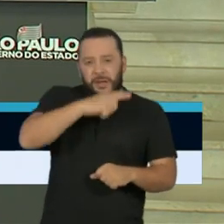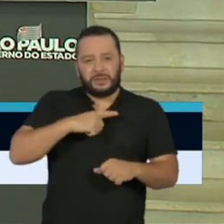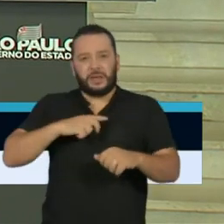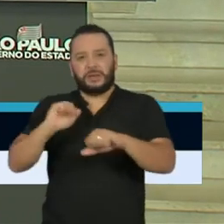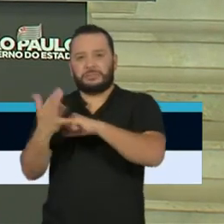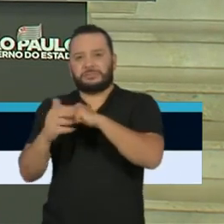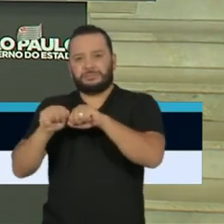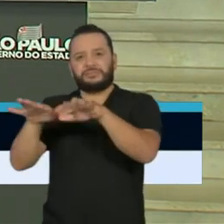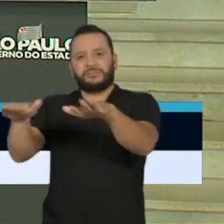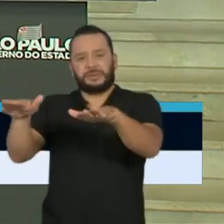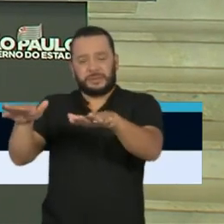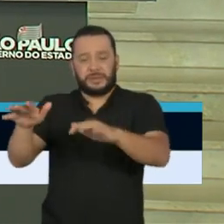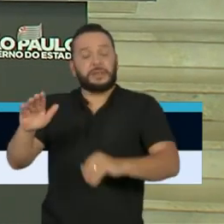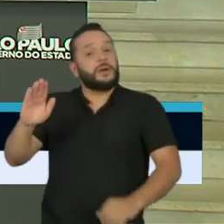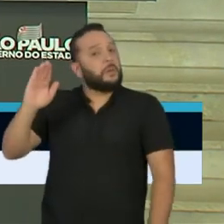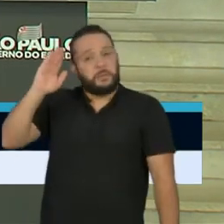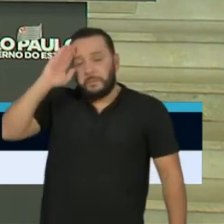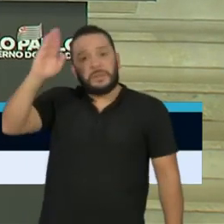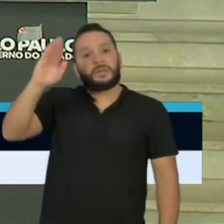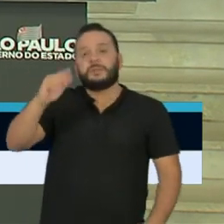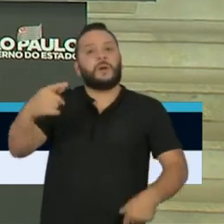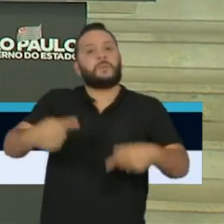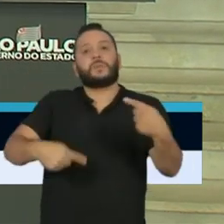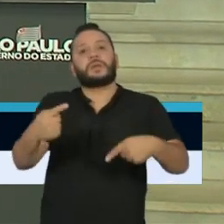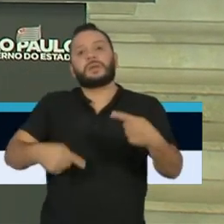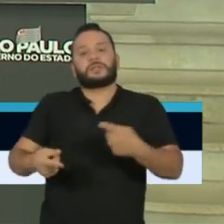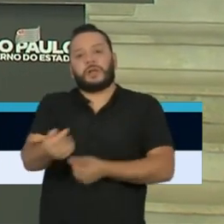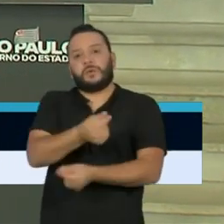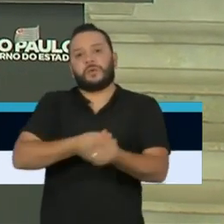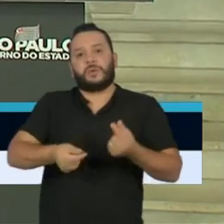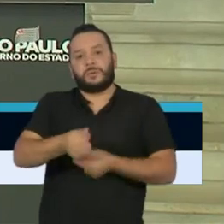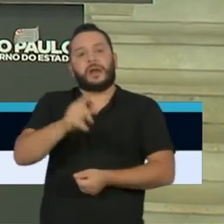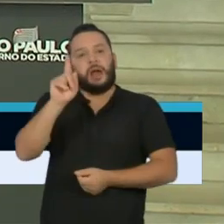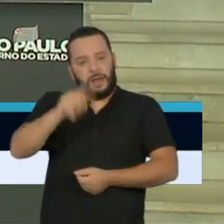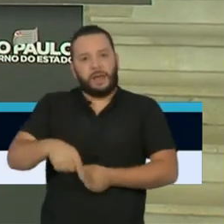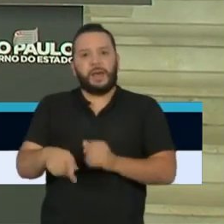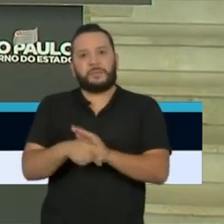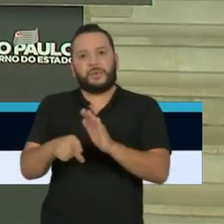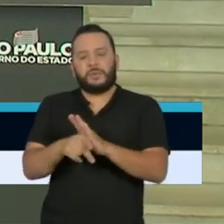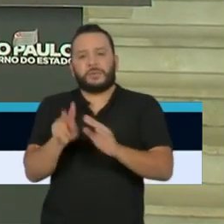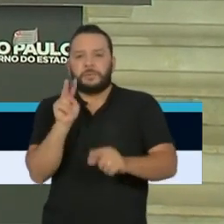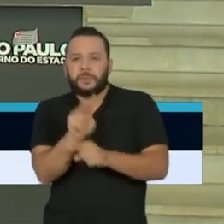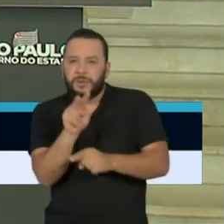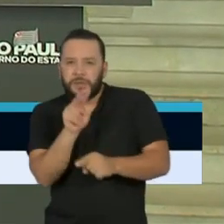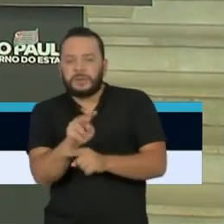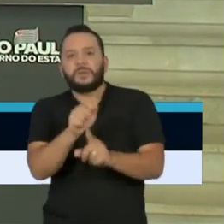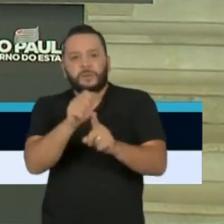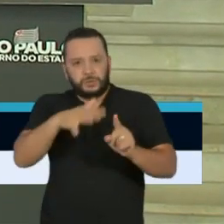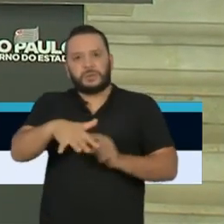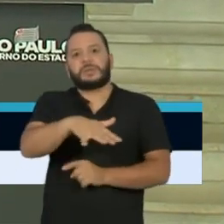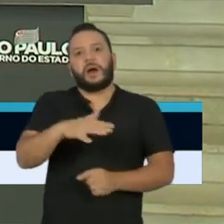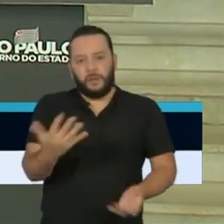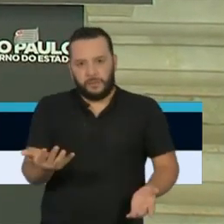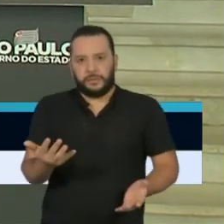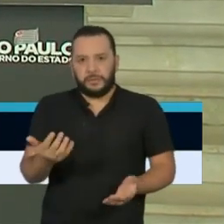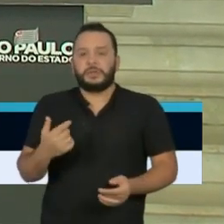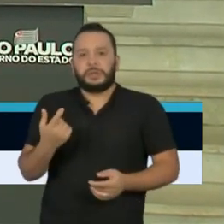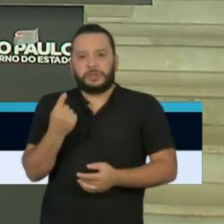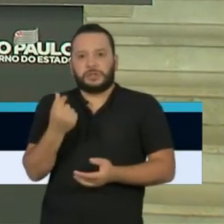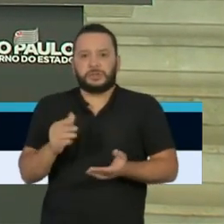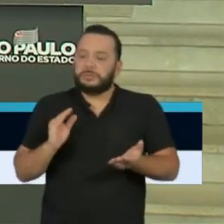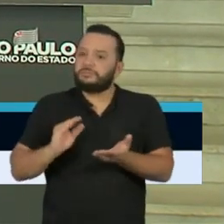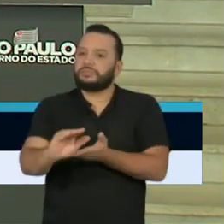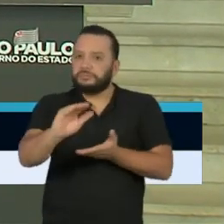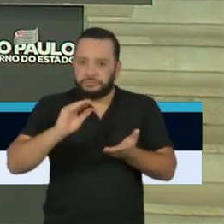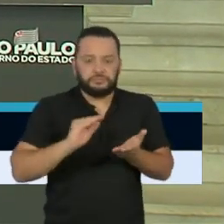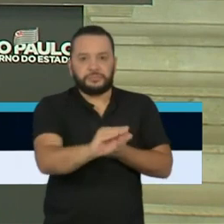pandemia, e a principal política econômica tem sido medidas de proteção social, repasses